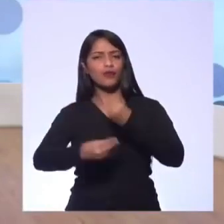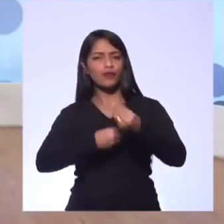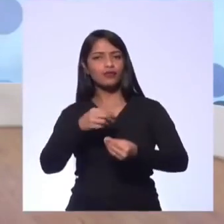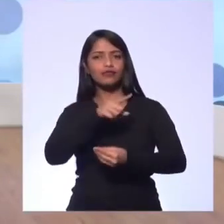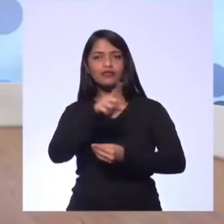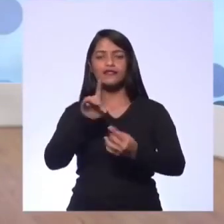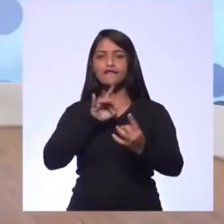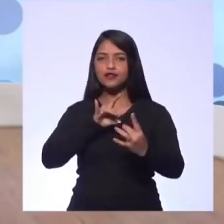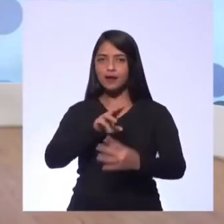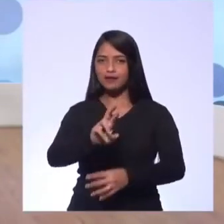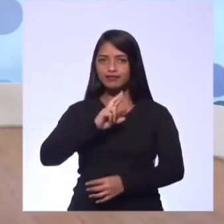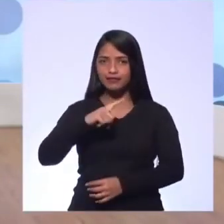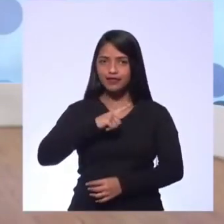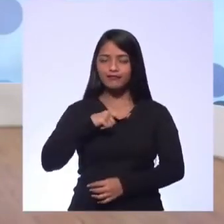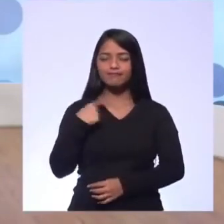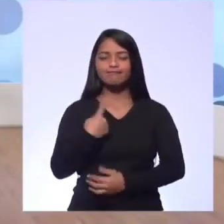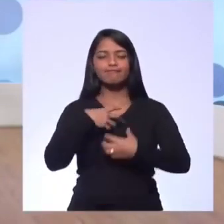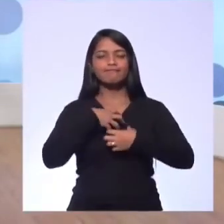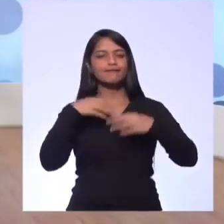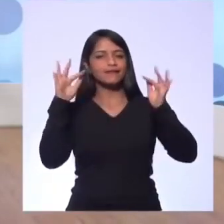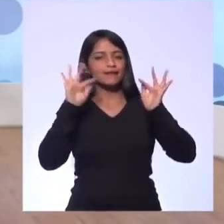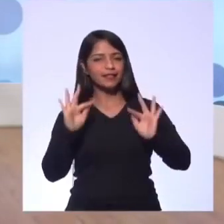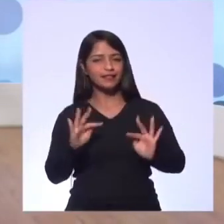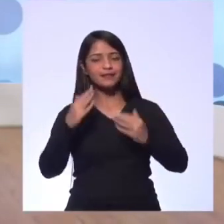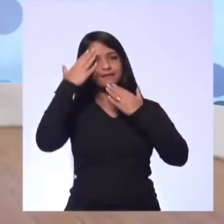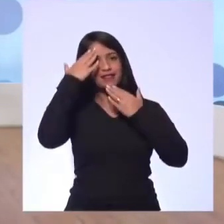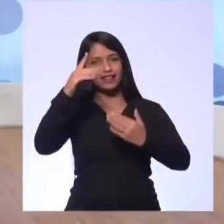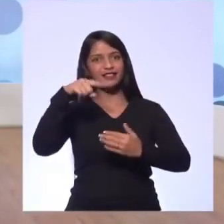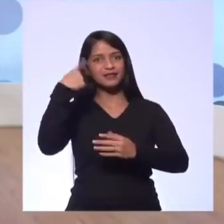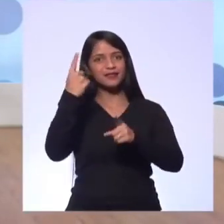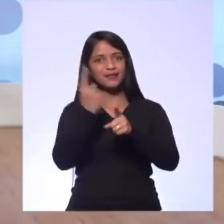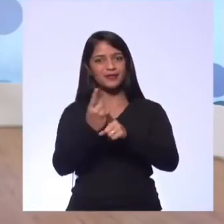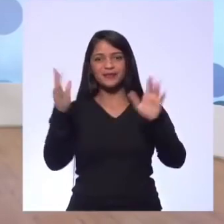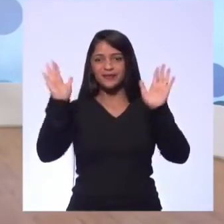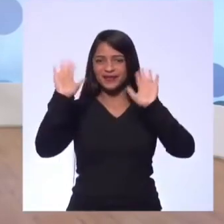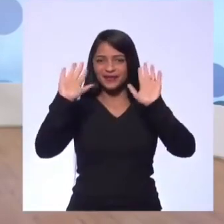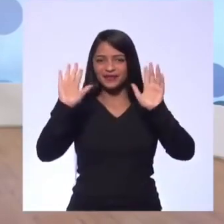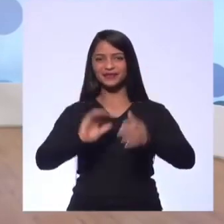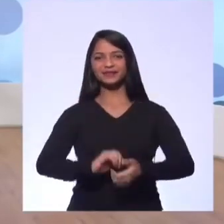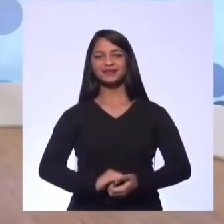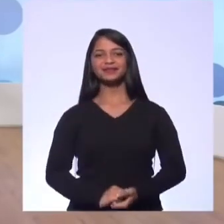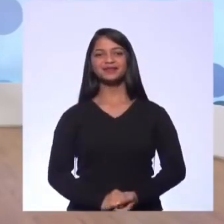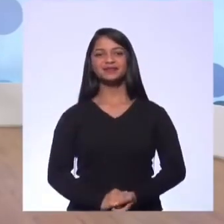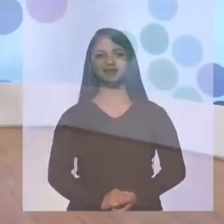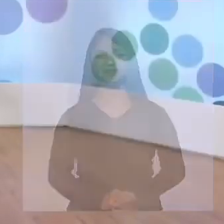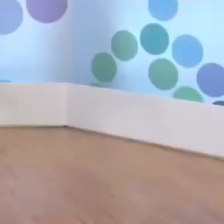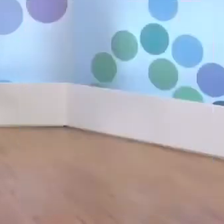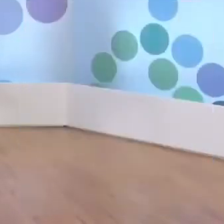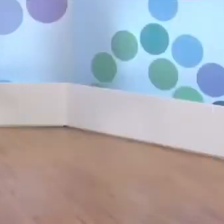feedback de vocês, certo? Thank you very much, see you next class. Bye bye. Thank you.